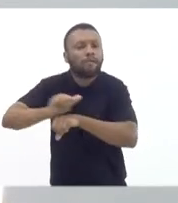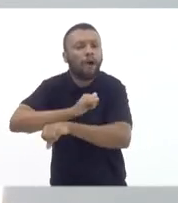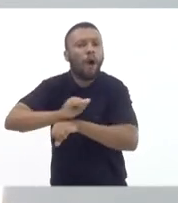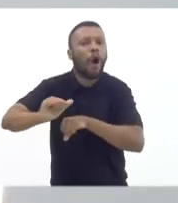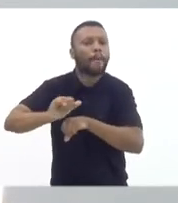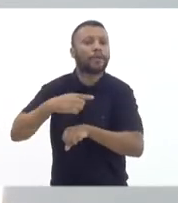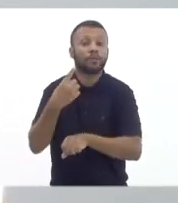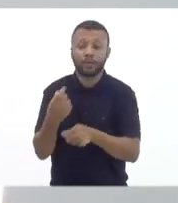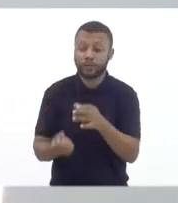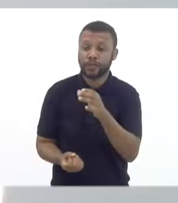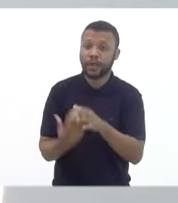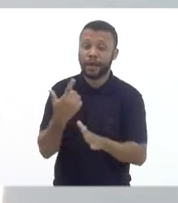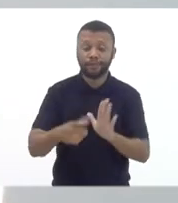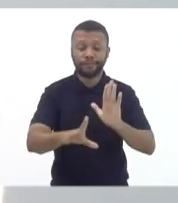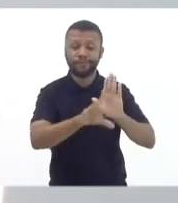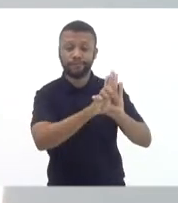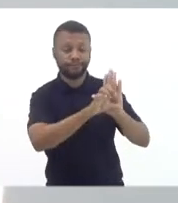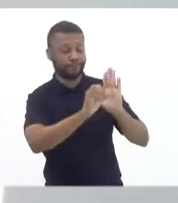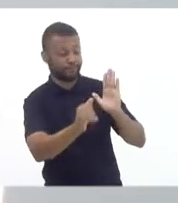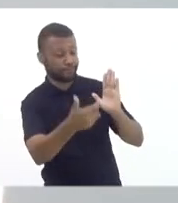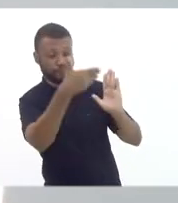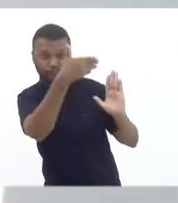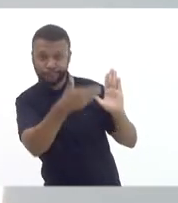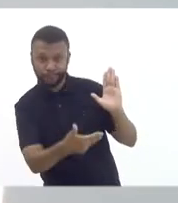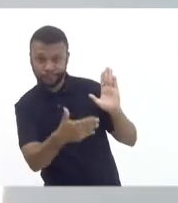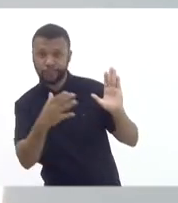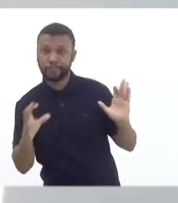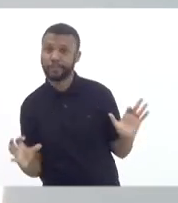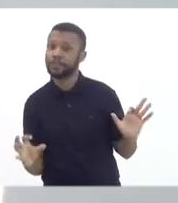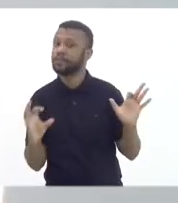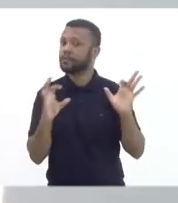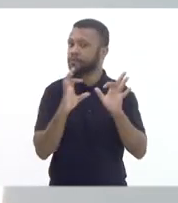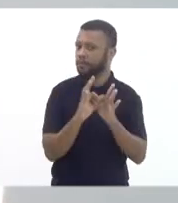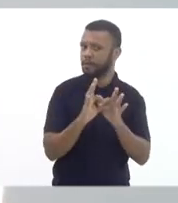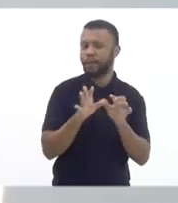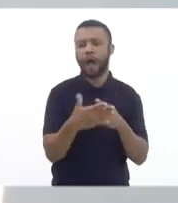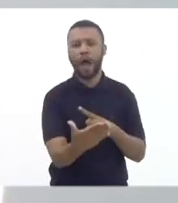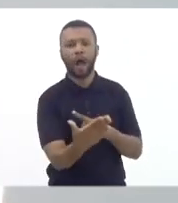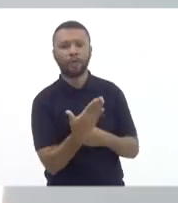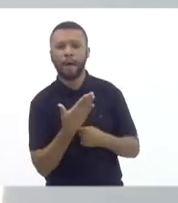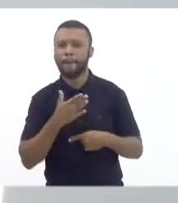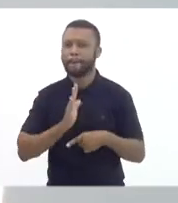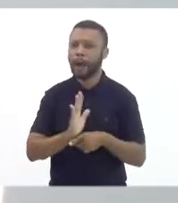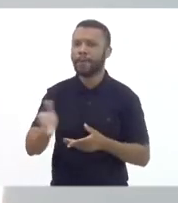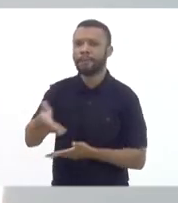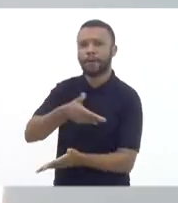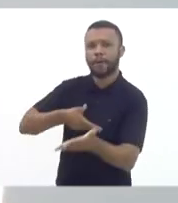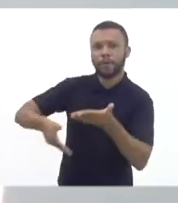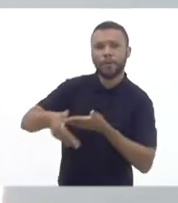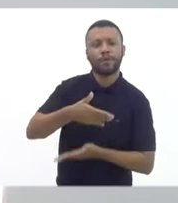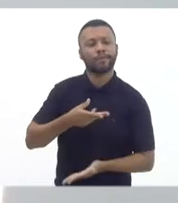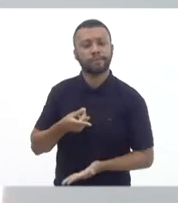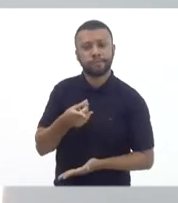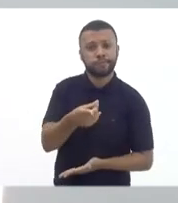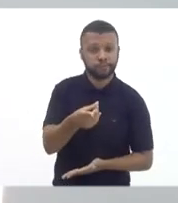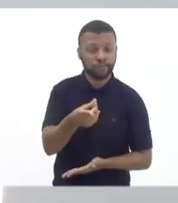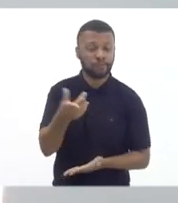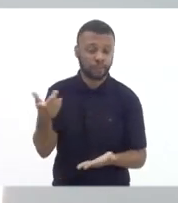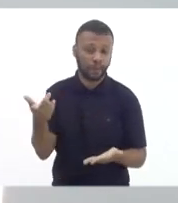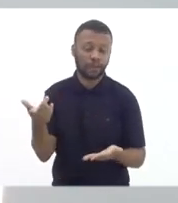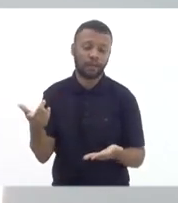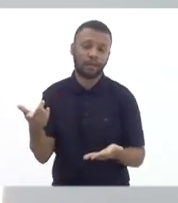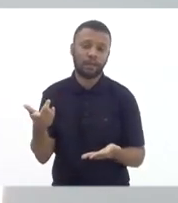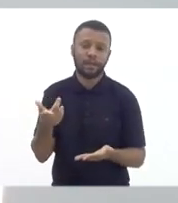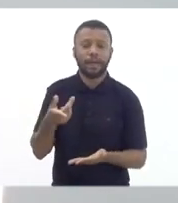criar legalmente um instrumento de auxílio e cooperação mais permanente do que é feito atualmente. Eu